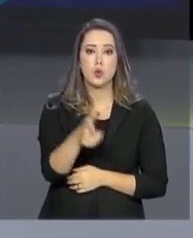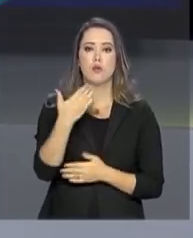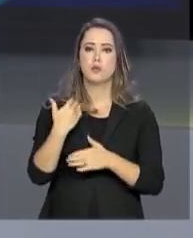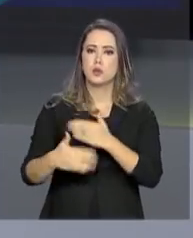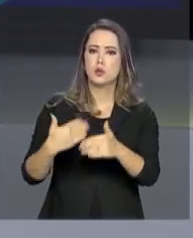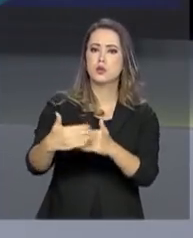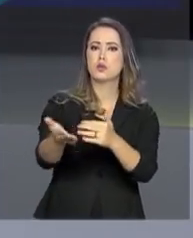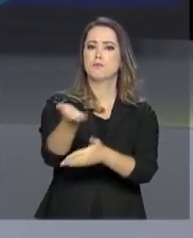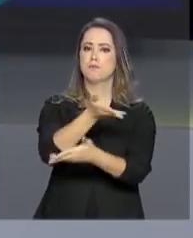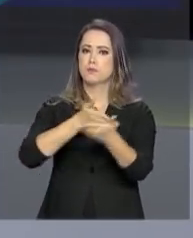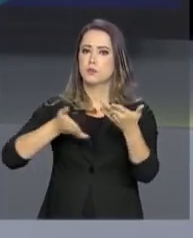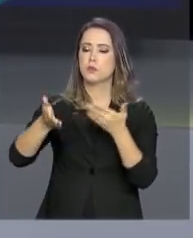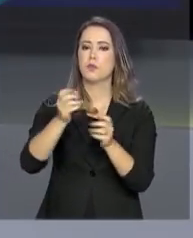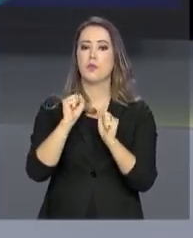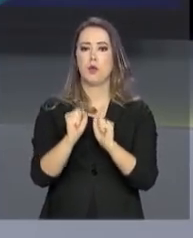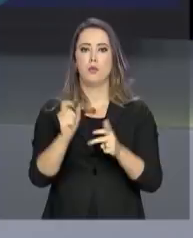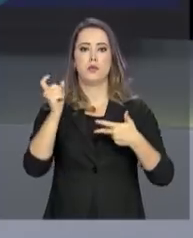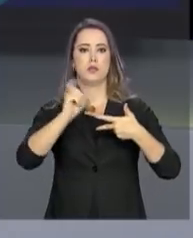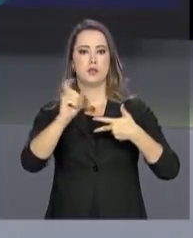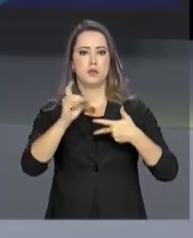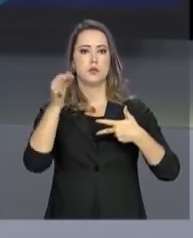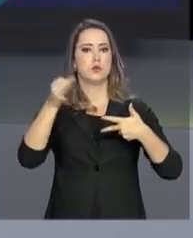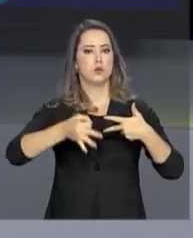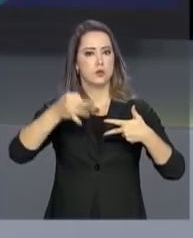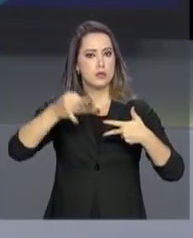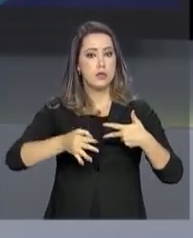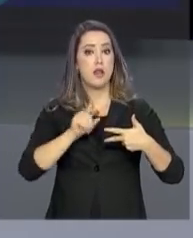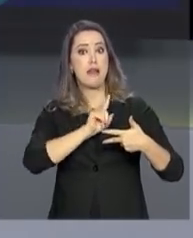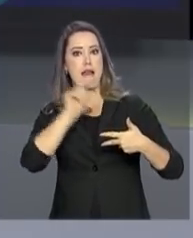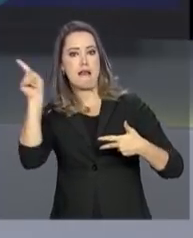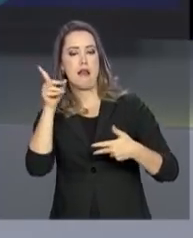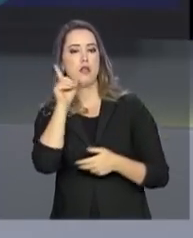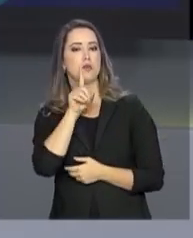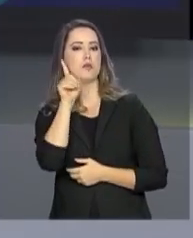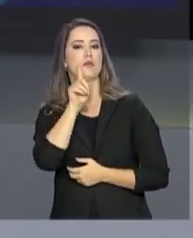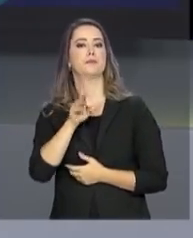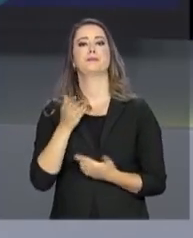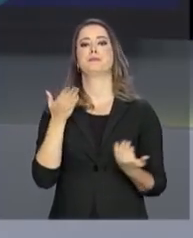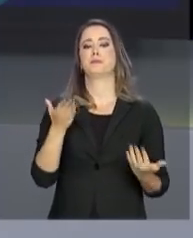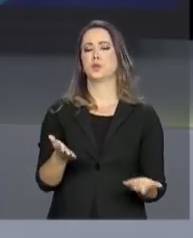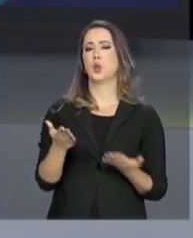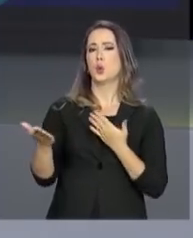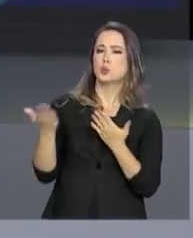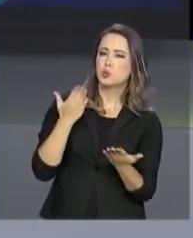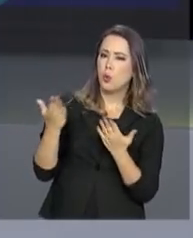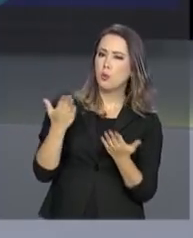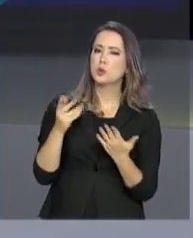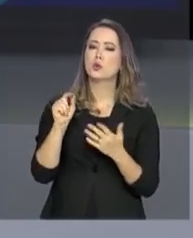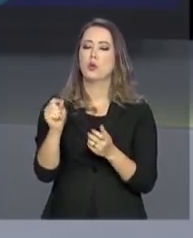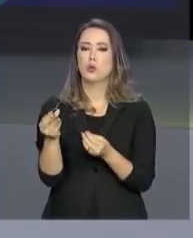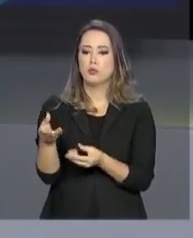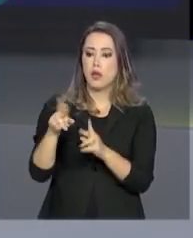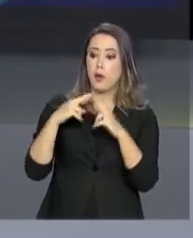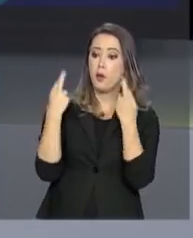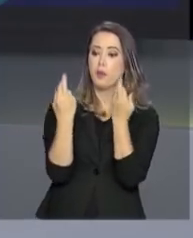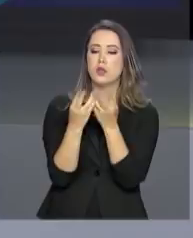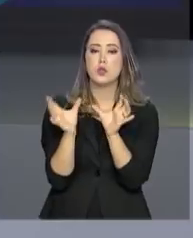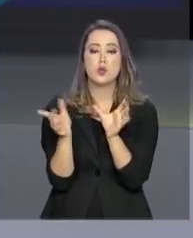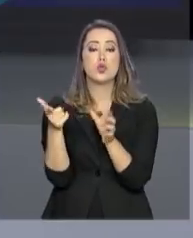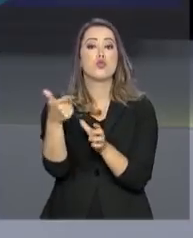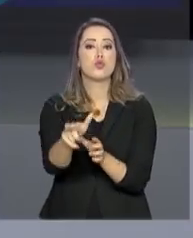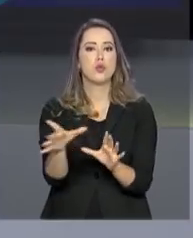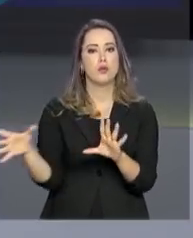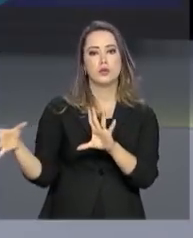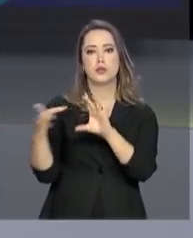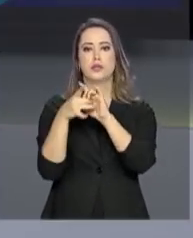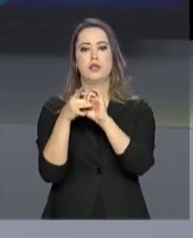continuar as negociações com o poder executivo eo judiciário norte-americanos na tentativa de reunir as famílias hoje o